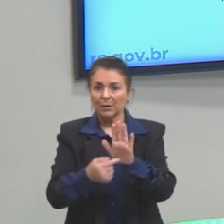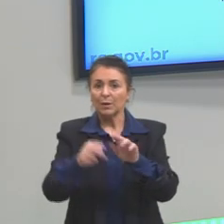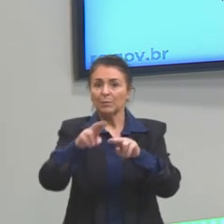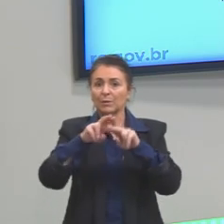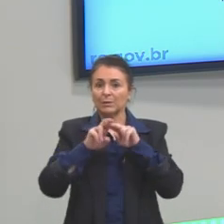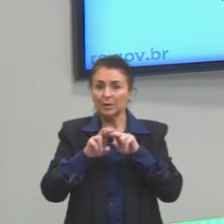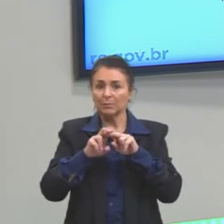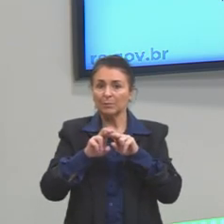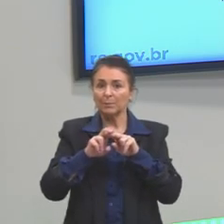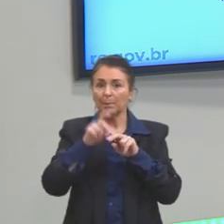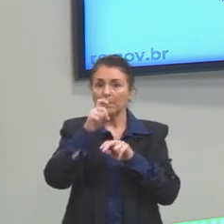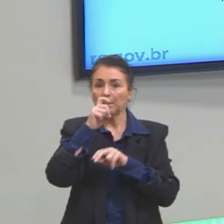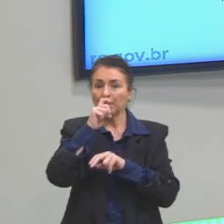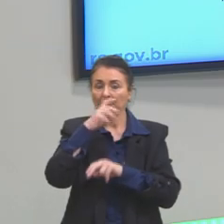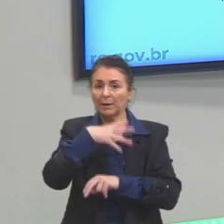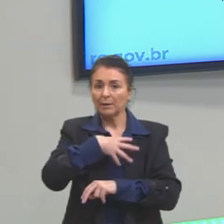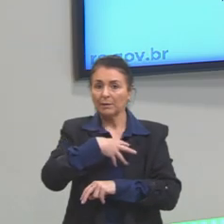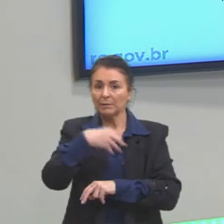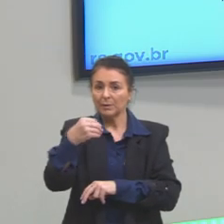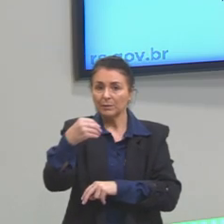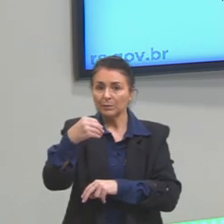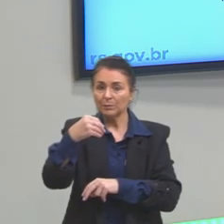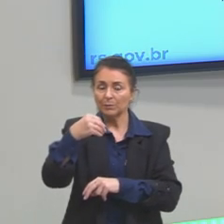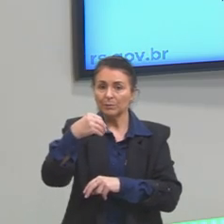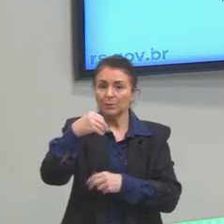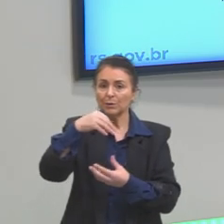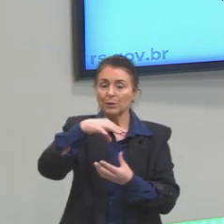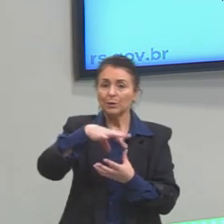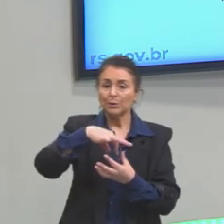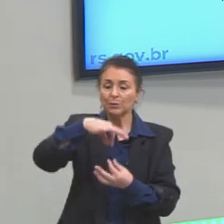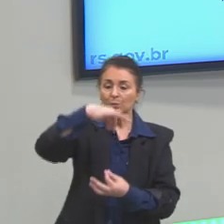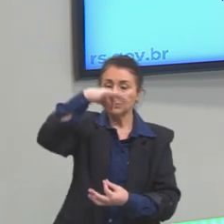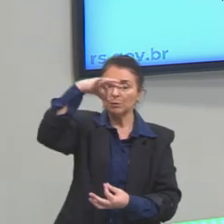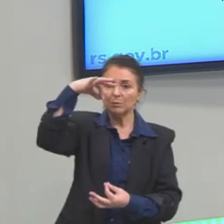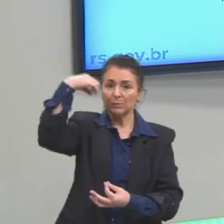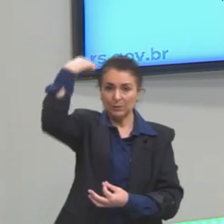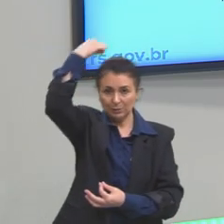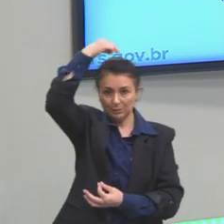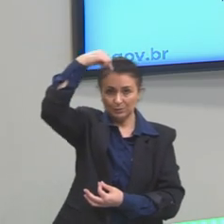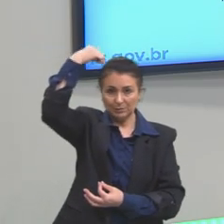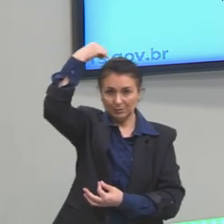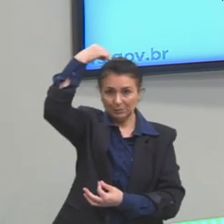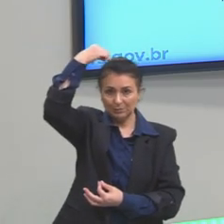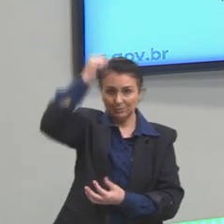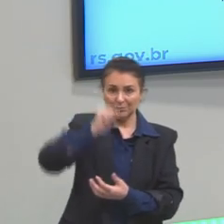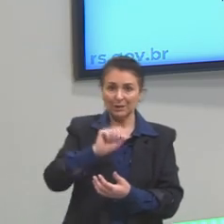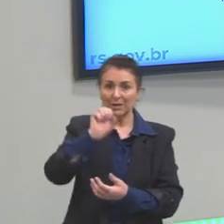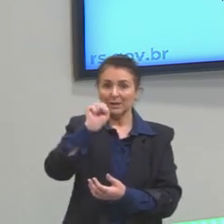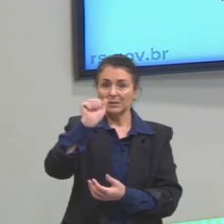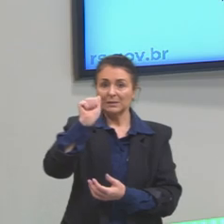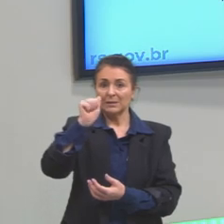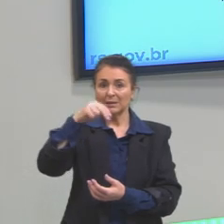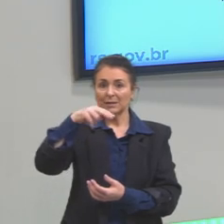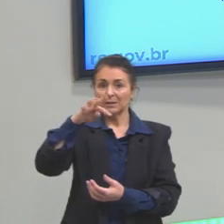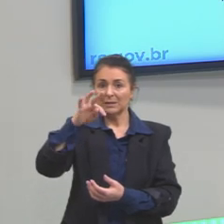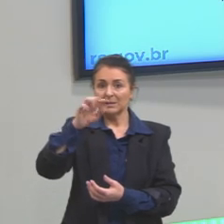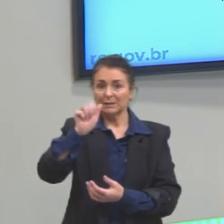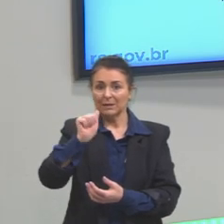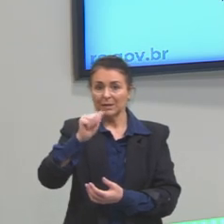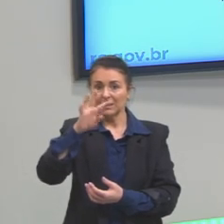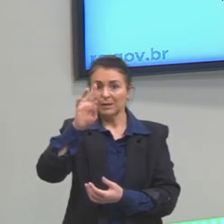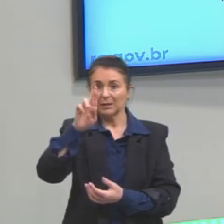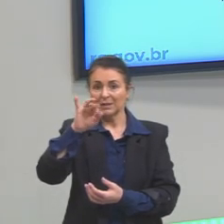não há pela razão é mais difícil de entender mas pela fé é possível entender então